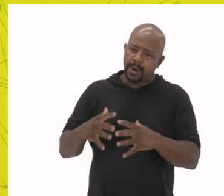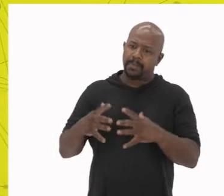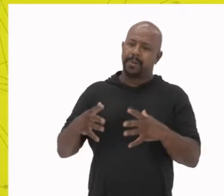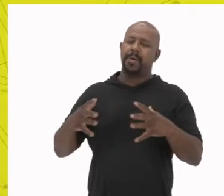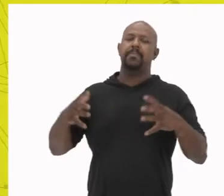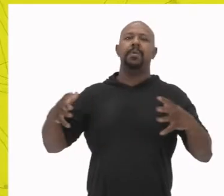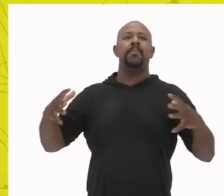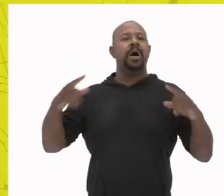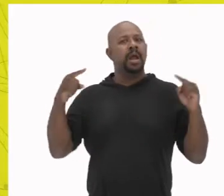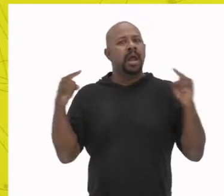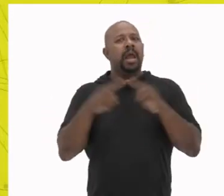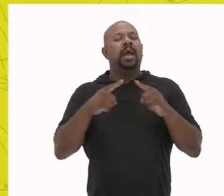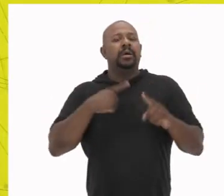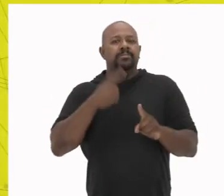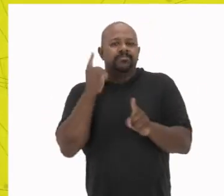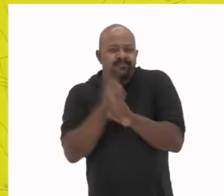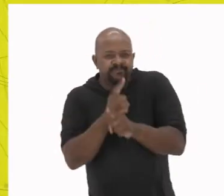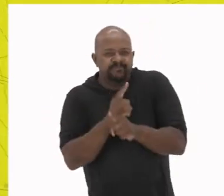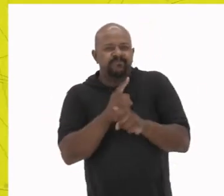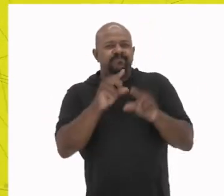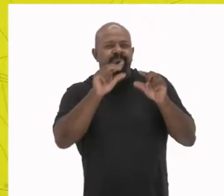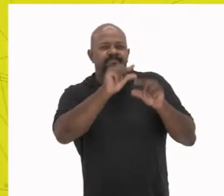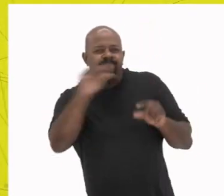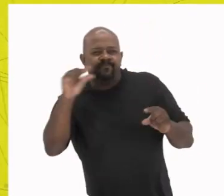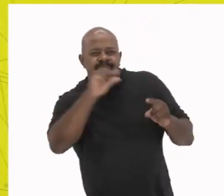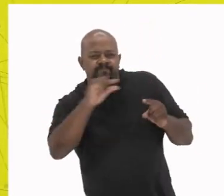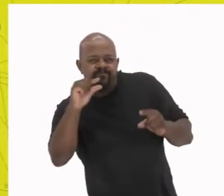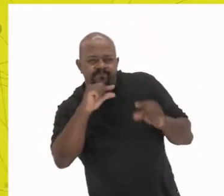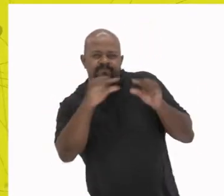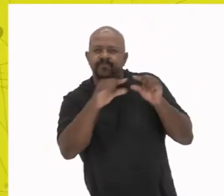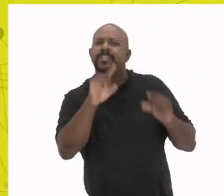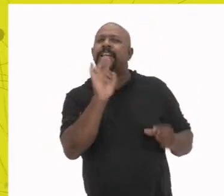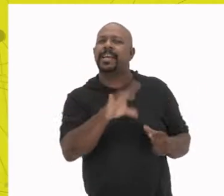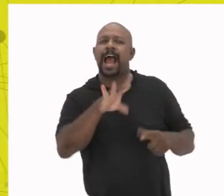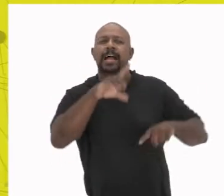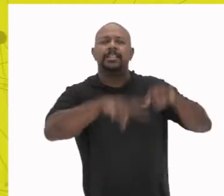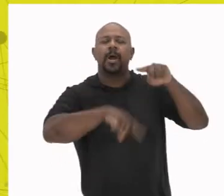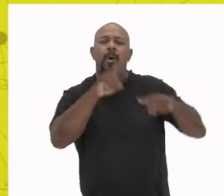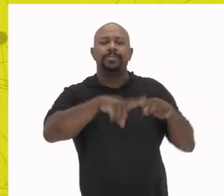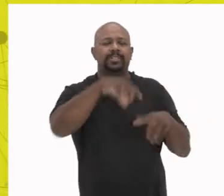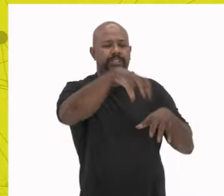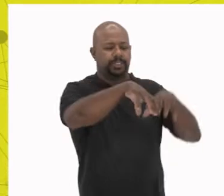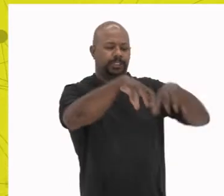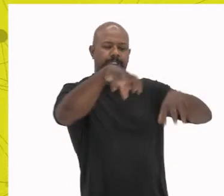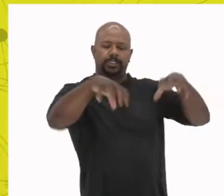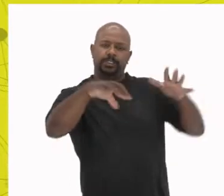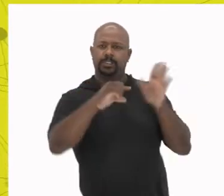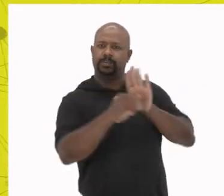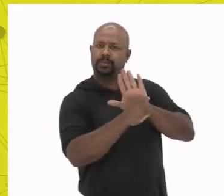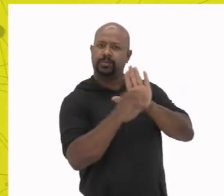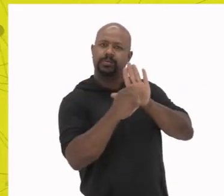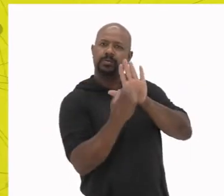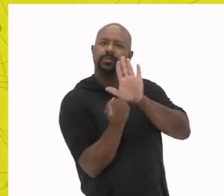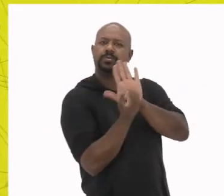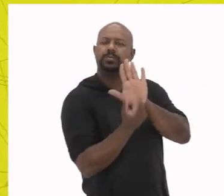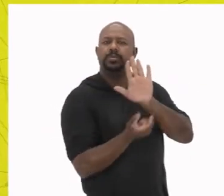contribuir para seu crescimento coeso. Identificação, organização e documentação de cada objeto da